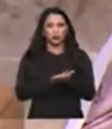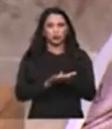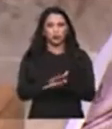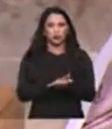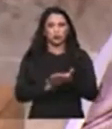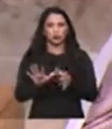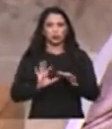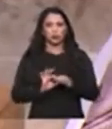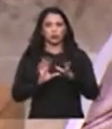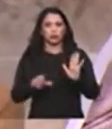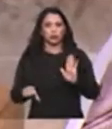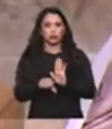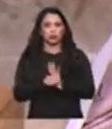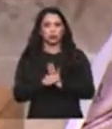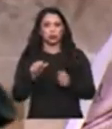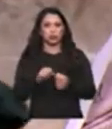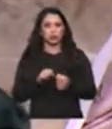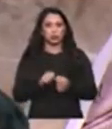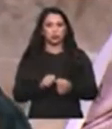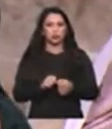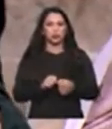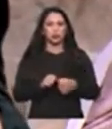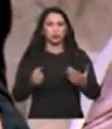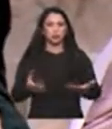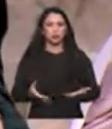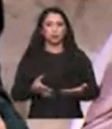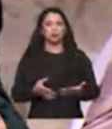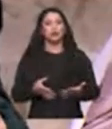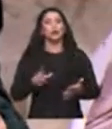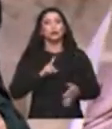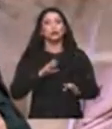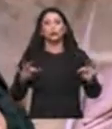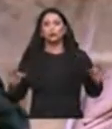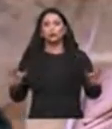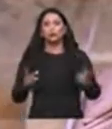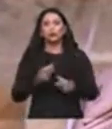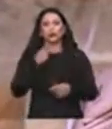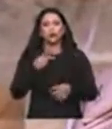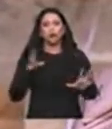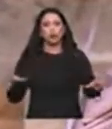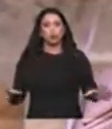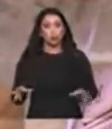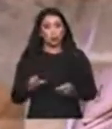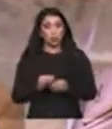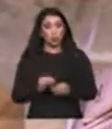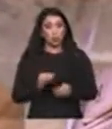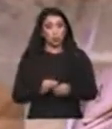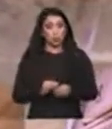dos crimes praticados. Reitero, assim, todos os termos das alegações finais, numa síntese, porque as